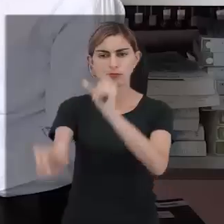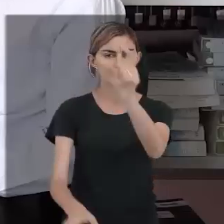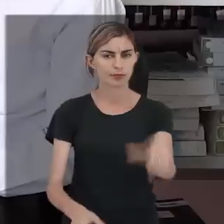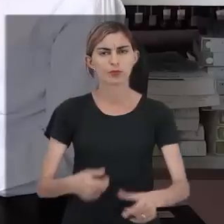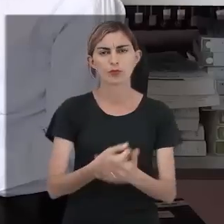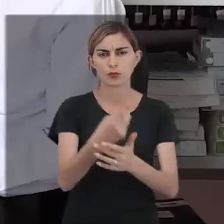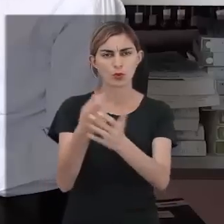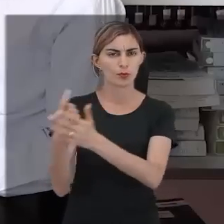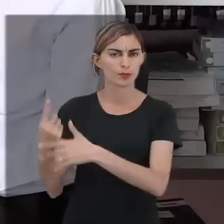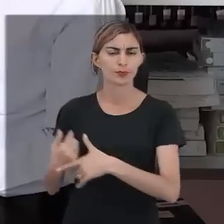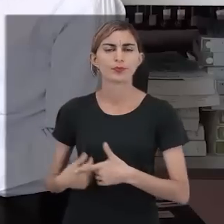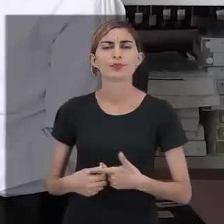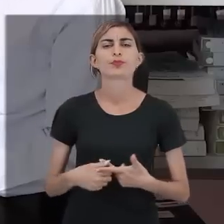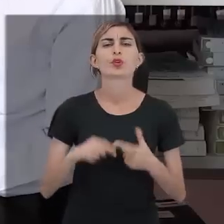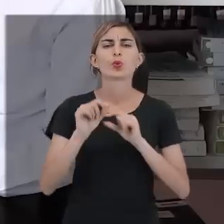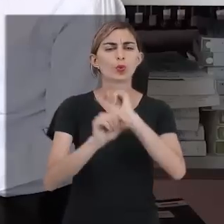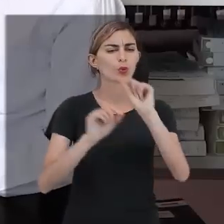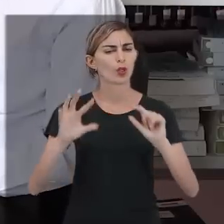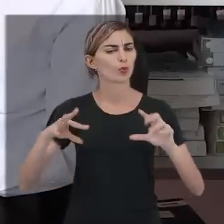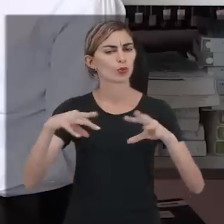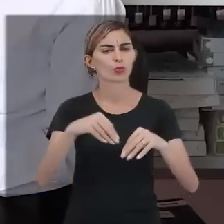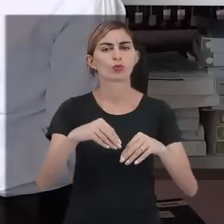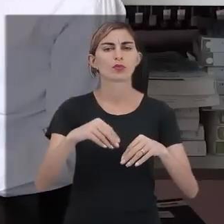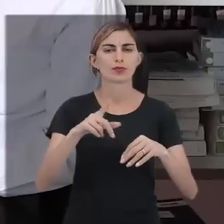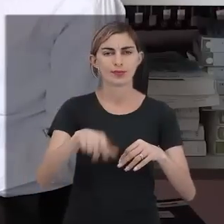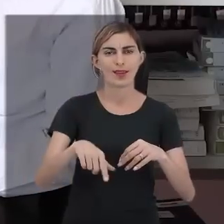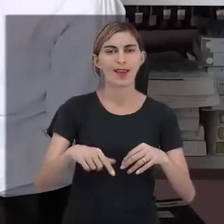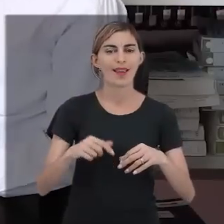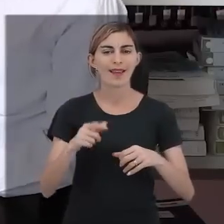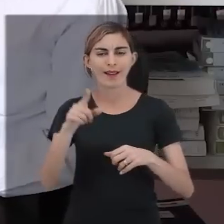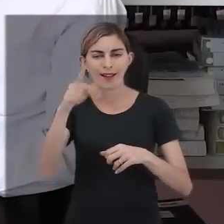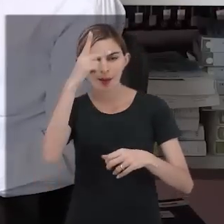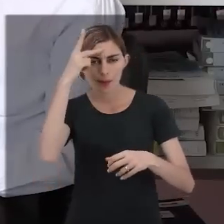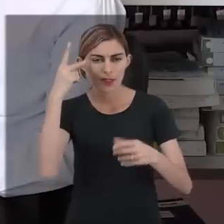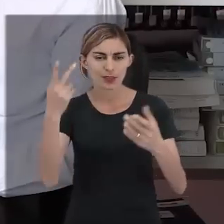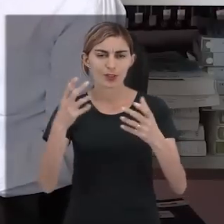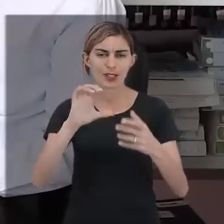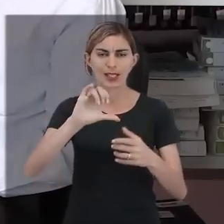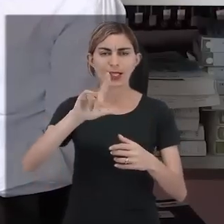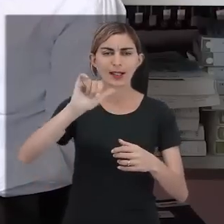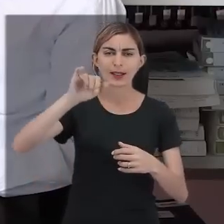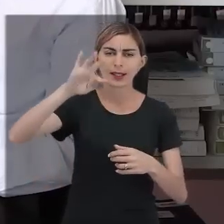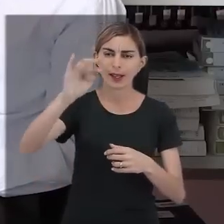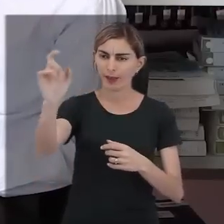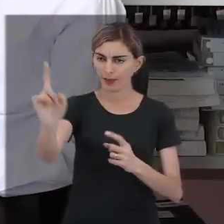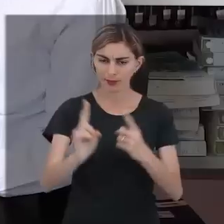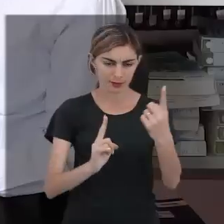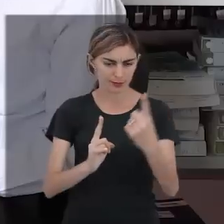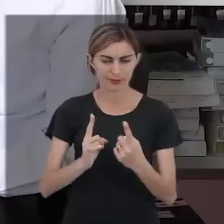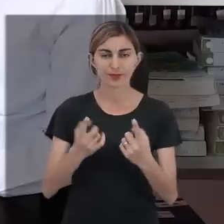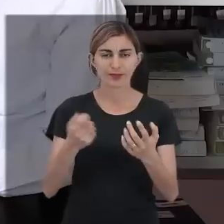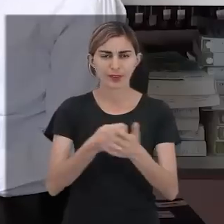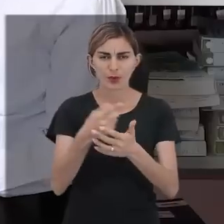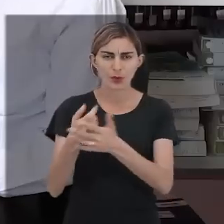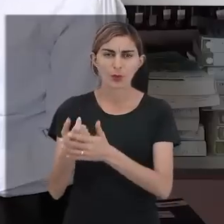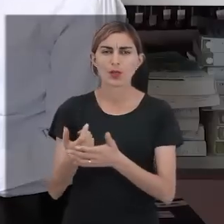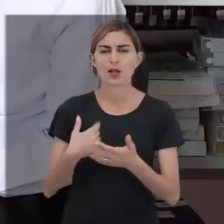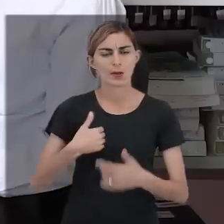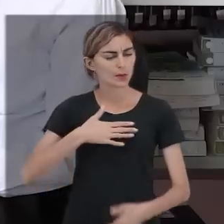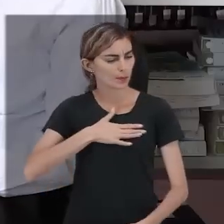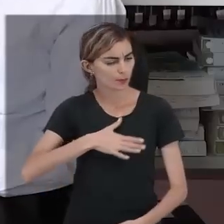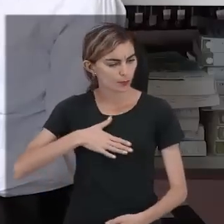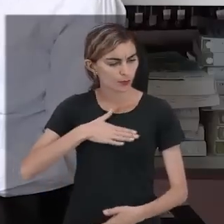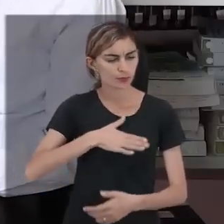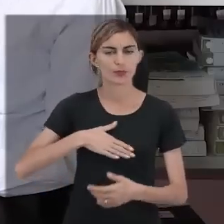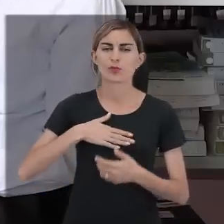totalmente? Totalmente é o quê? É você superar as expectativas desse cliente, torná-lo muito